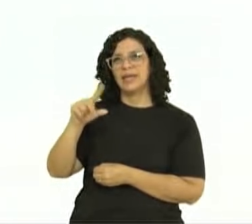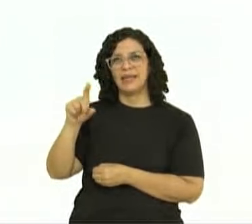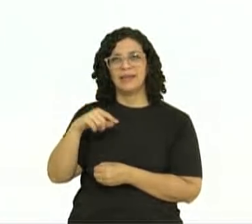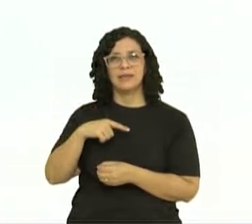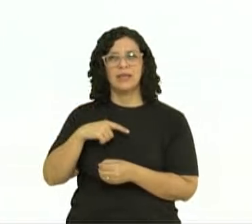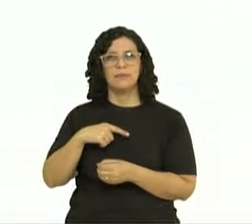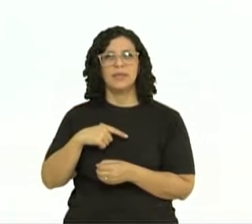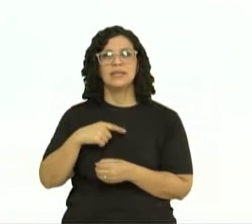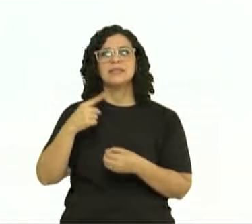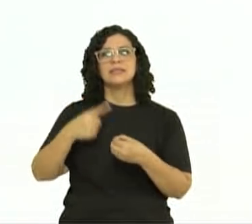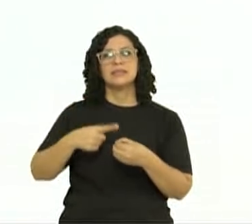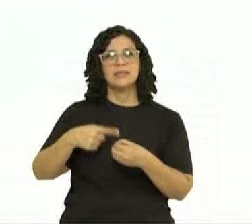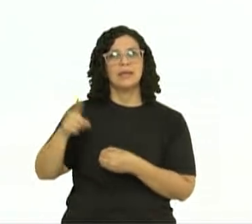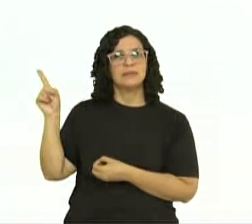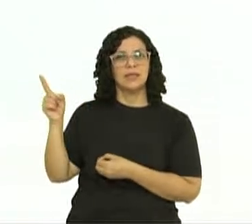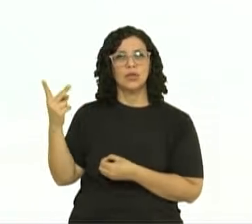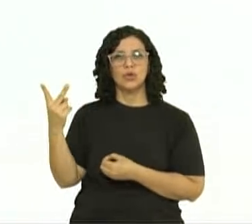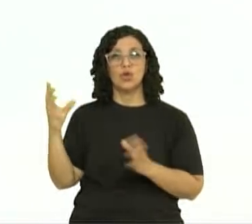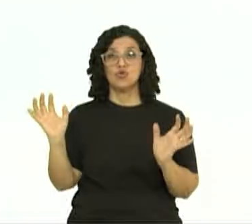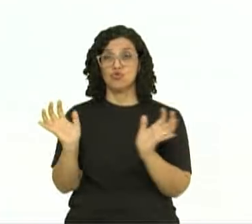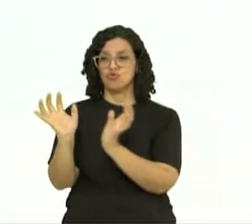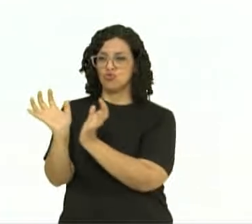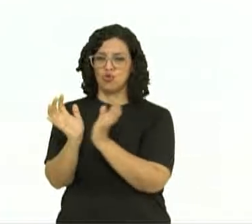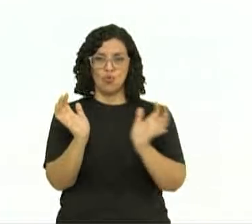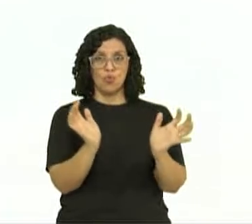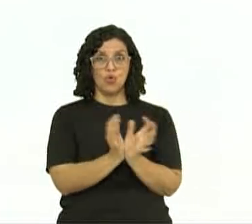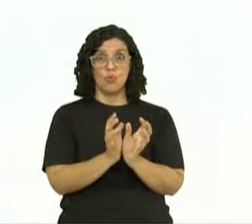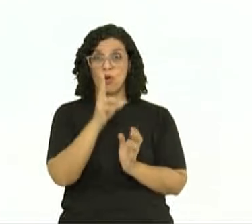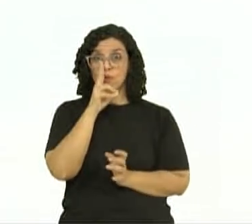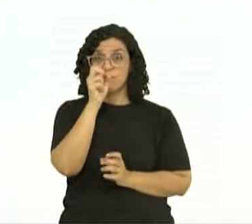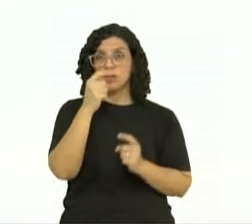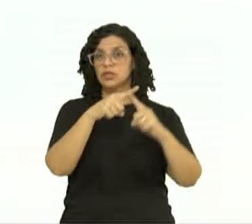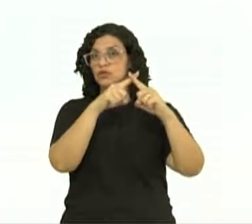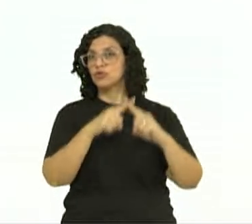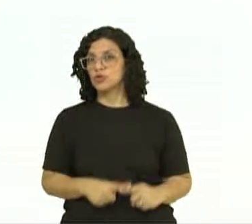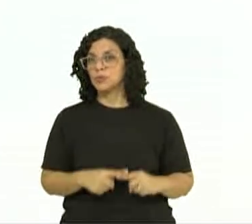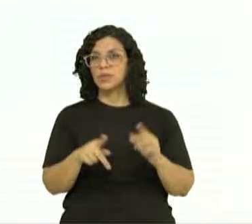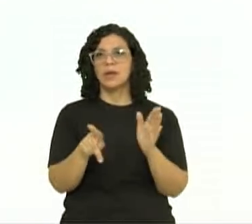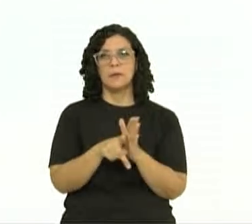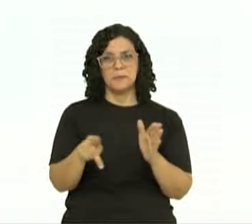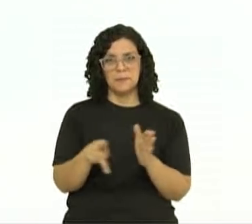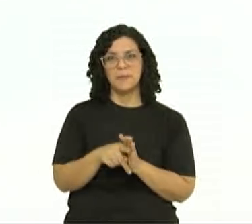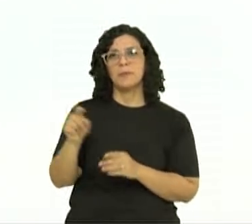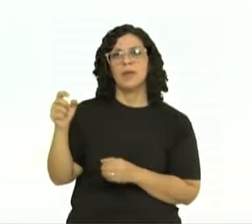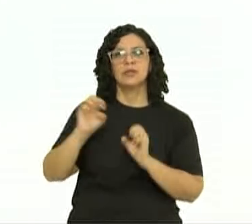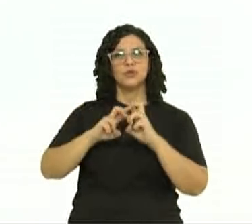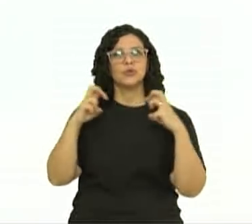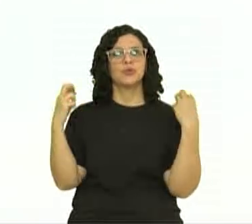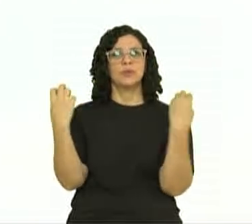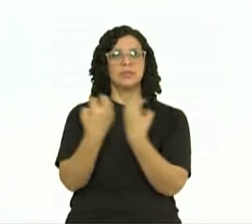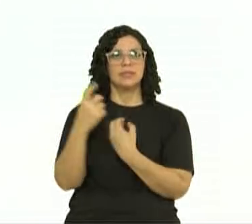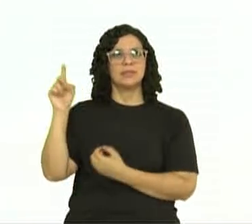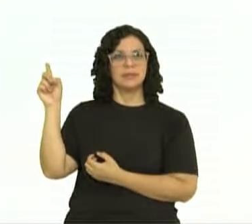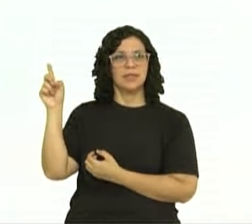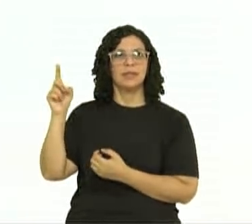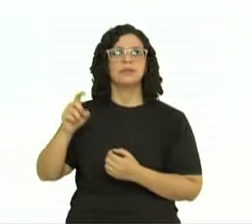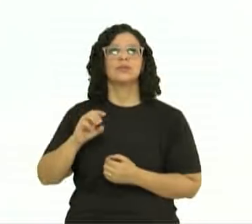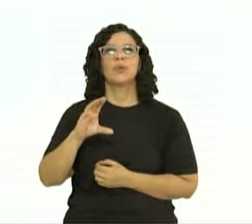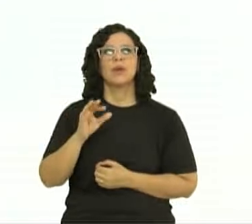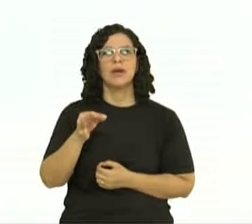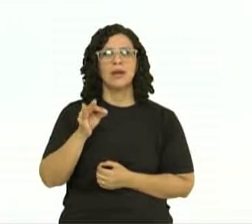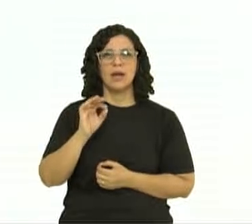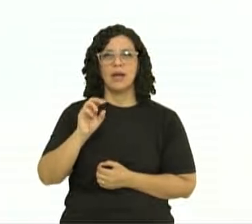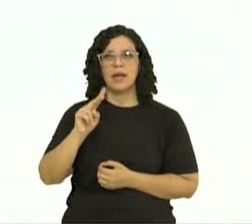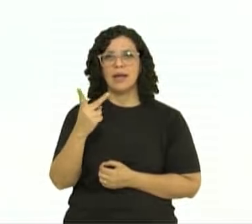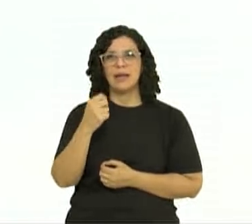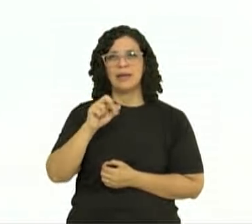foi Kansas City Chiefs contra São Francisco 49ers, as equipes que disputaram, né? E no estádio do Hard Rock Café, né? Então esse